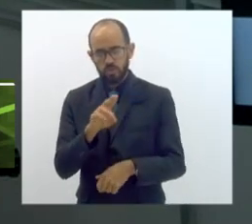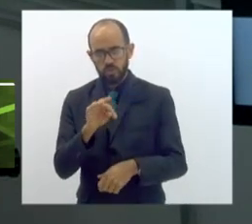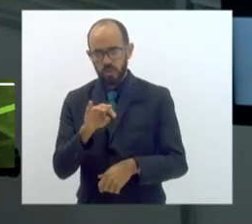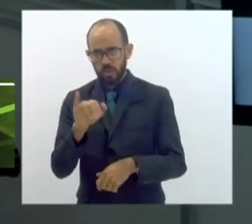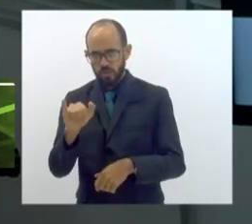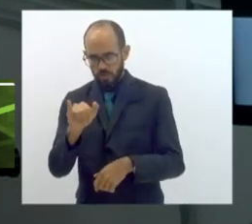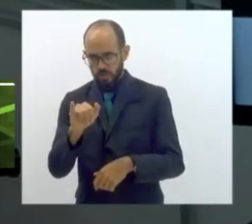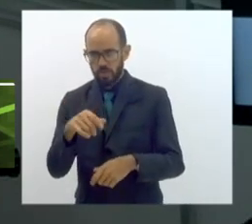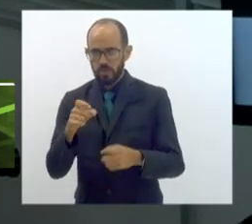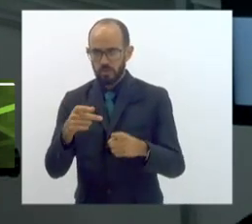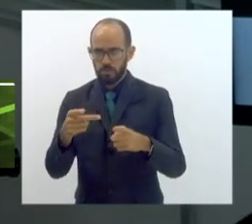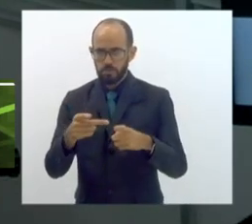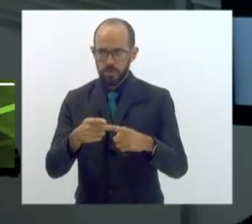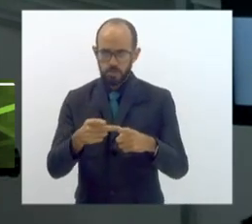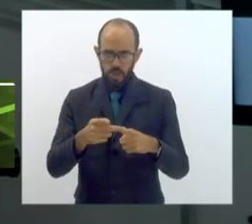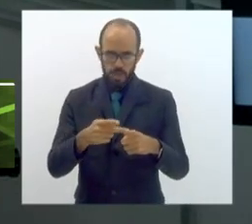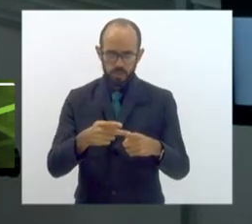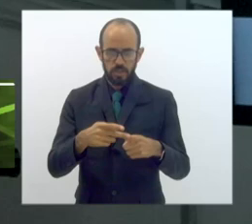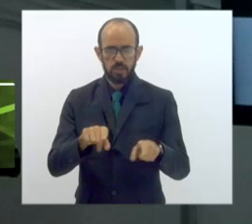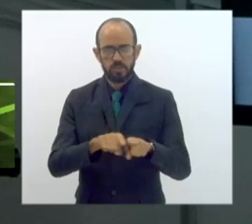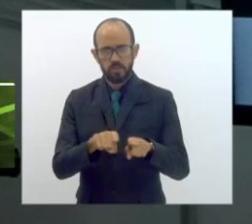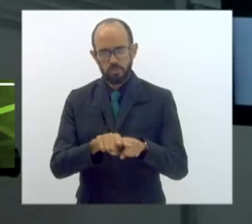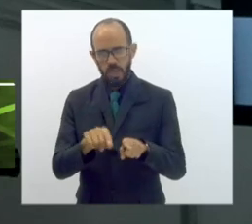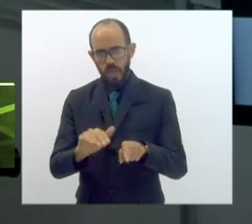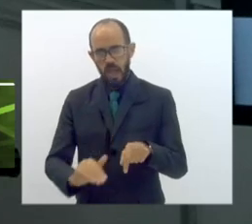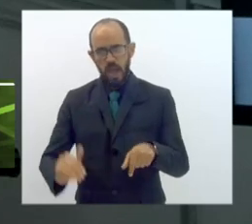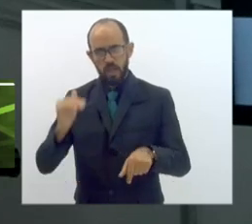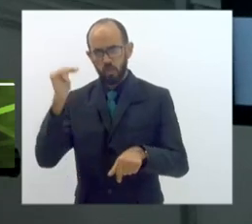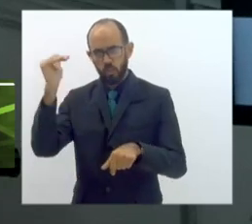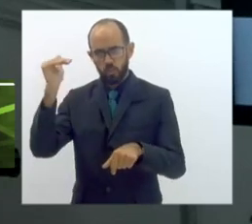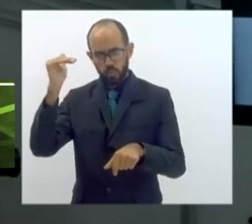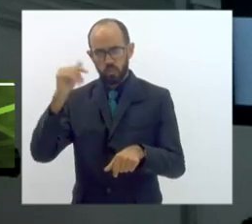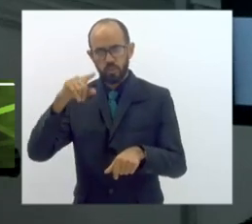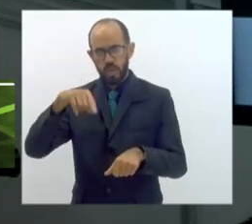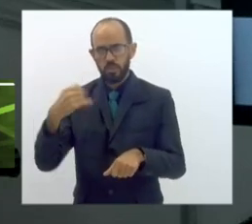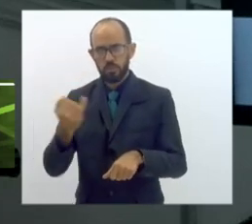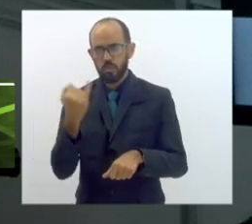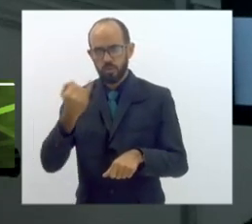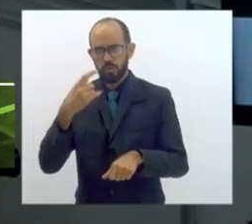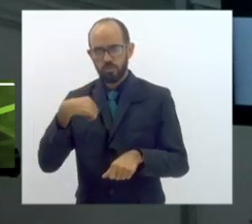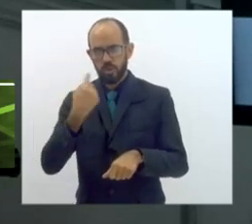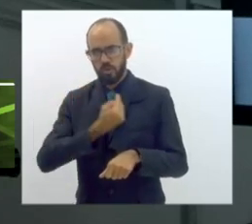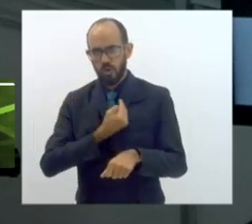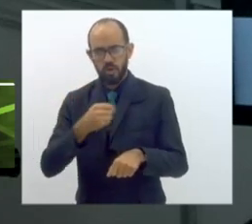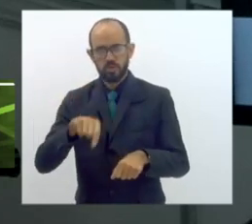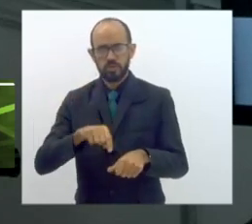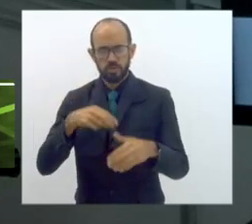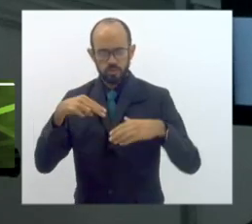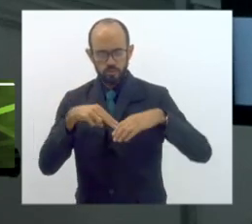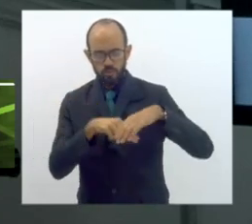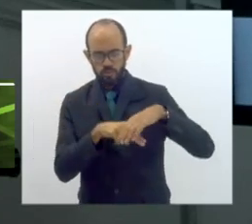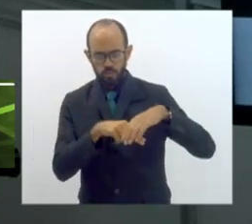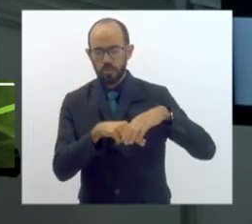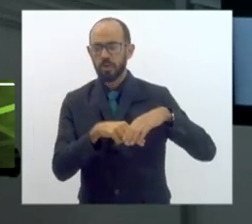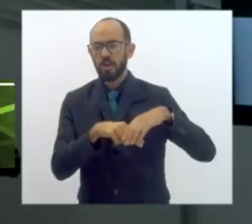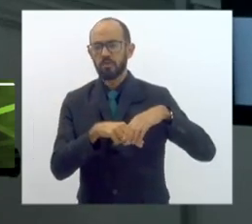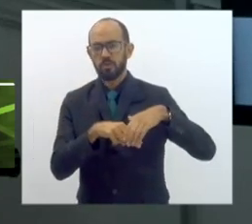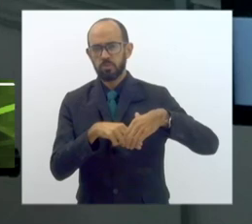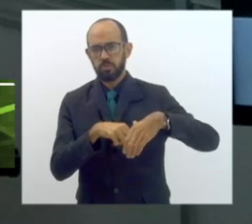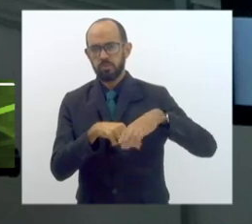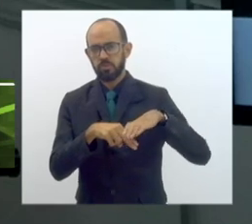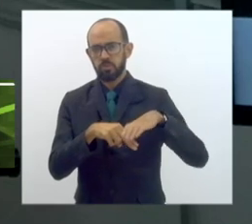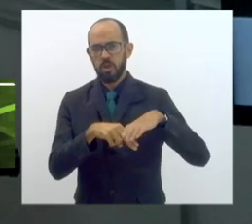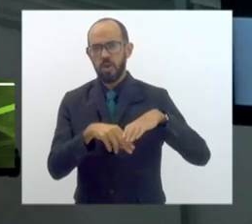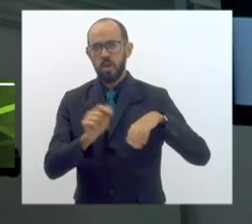pediátrica e adulto, né, que é super importante para a nossa região, esse transporte. tomografia computadorizada, unidade móvel